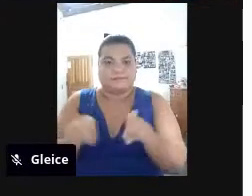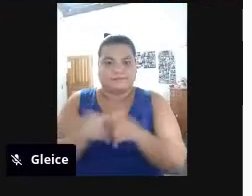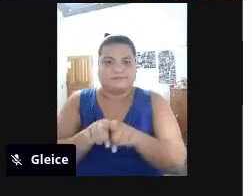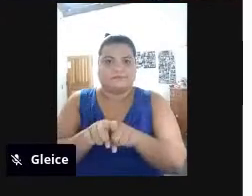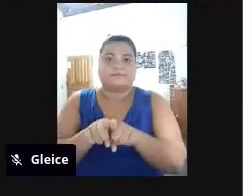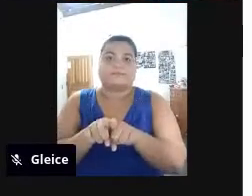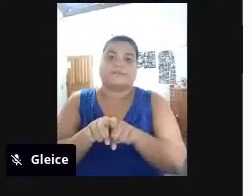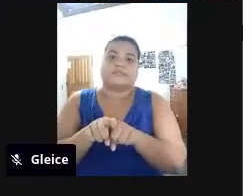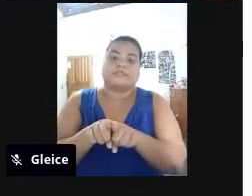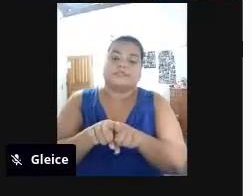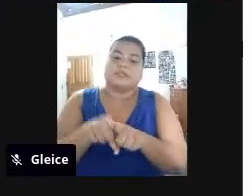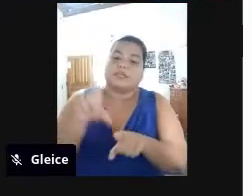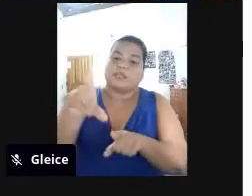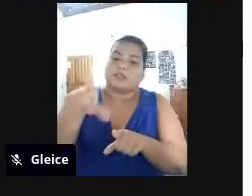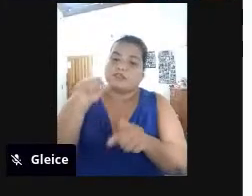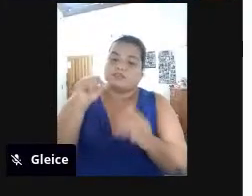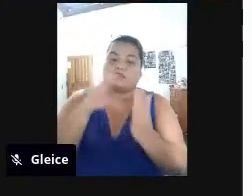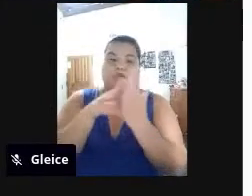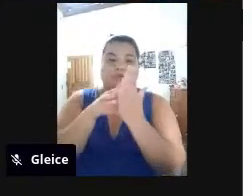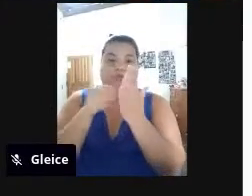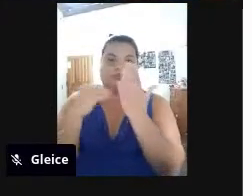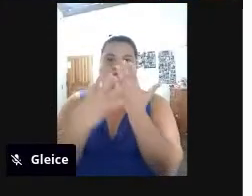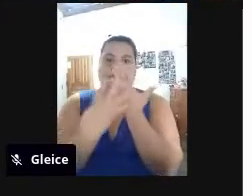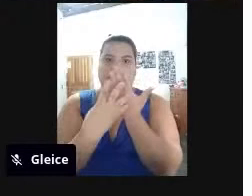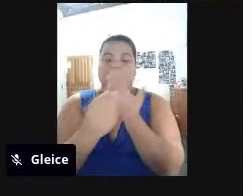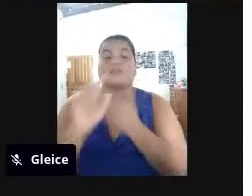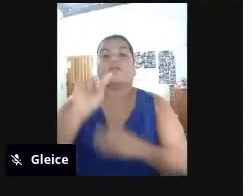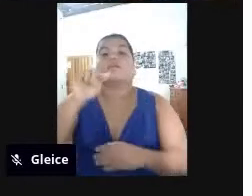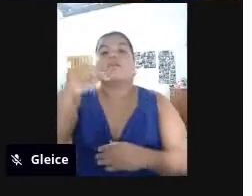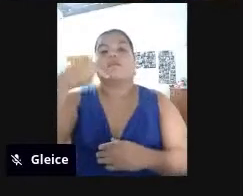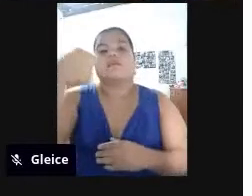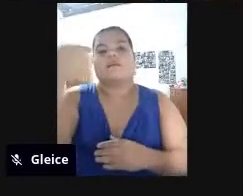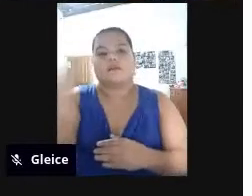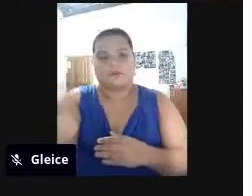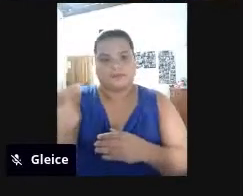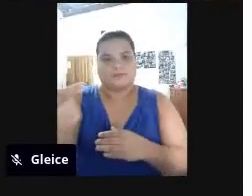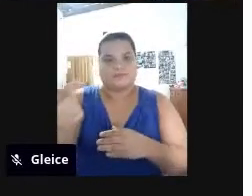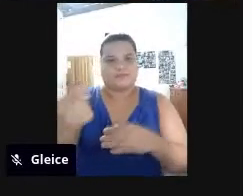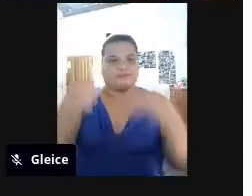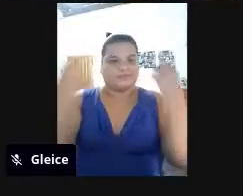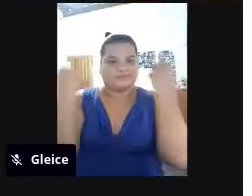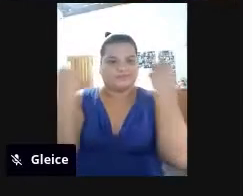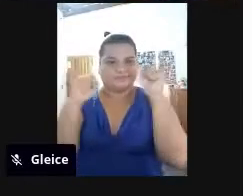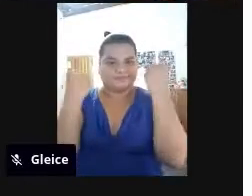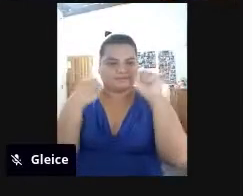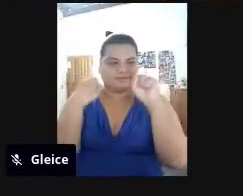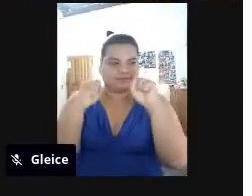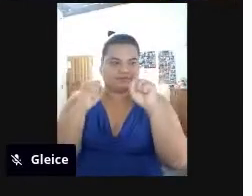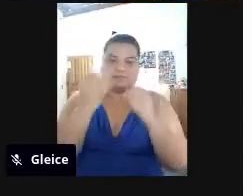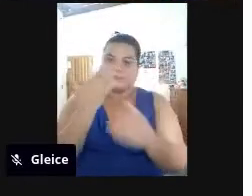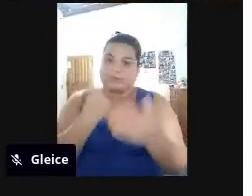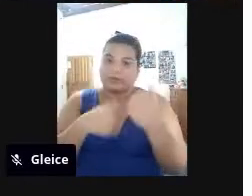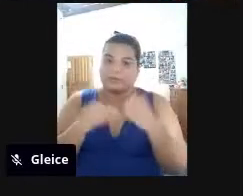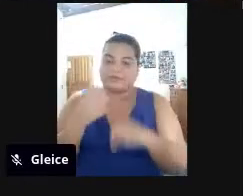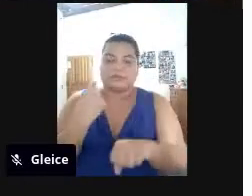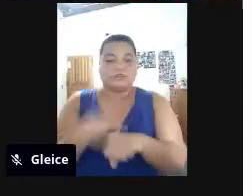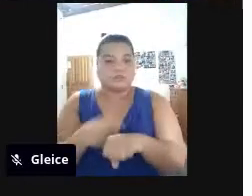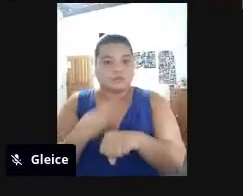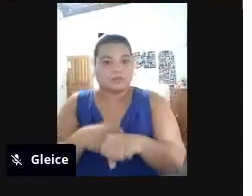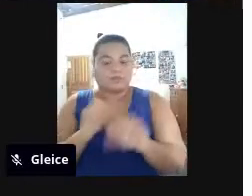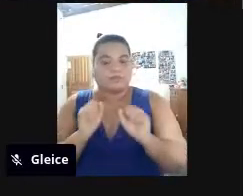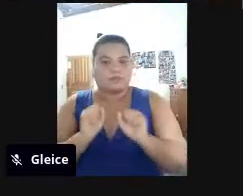uma refeição balanceada, que pode ser sólida, onde a gente vai colocar todos os